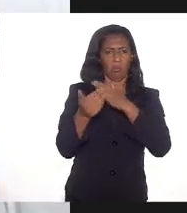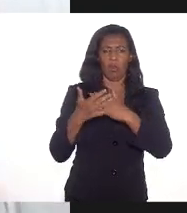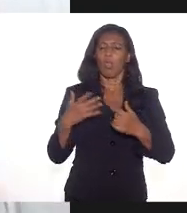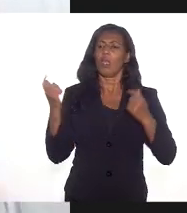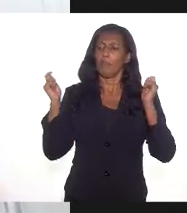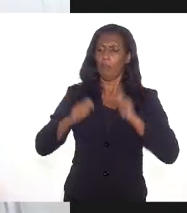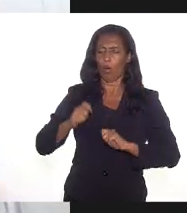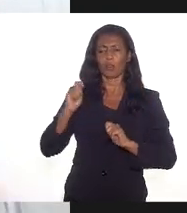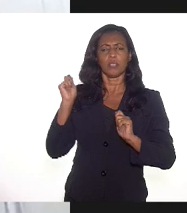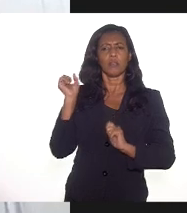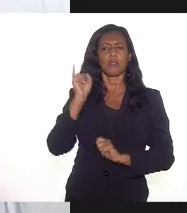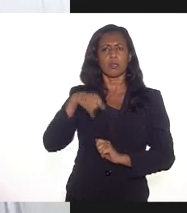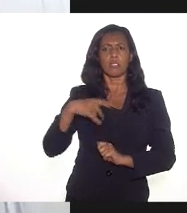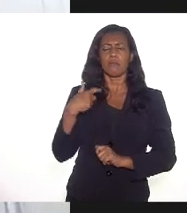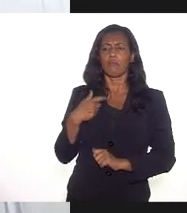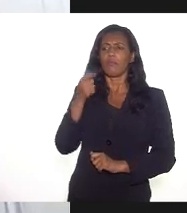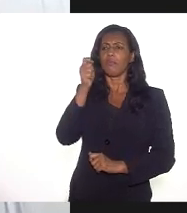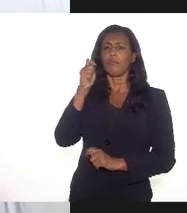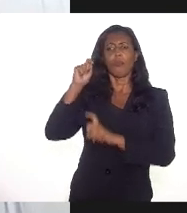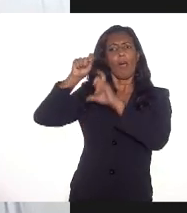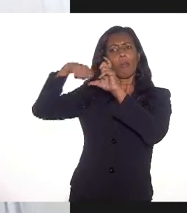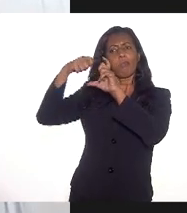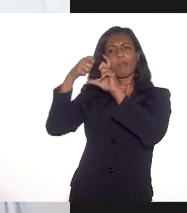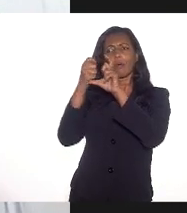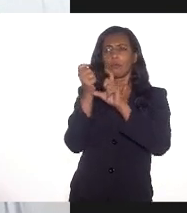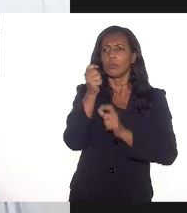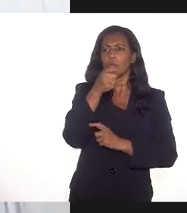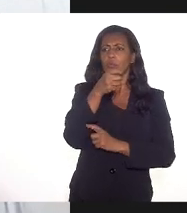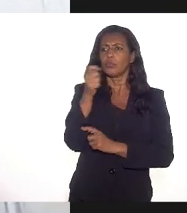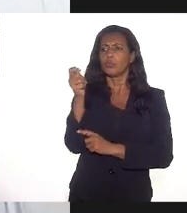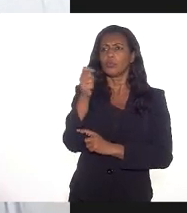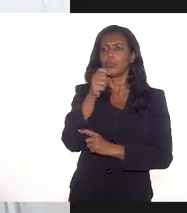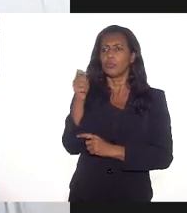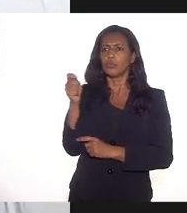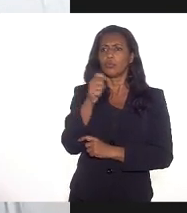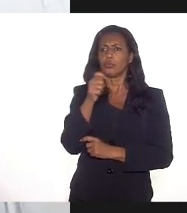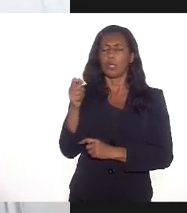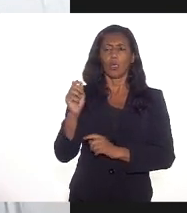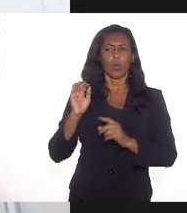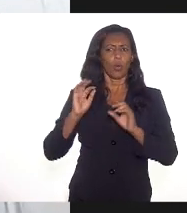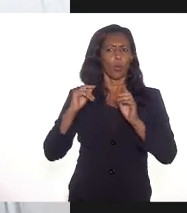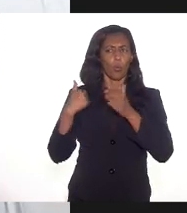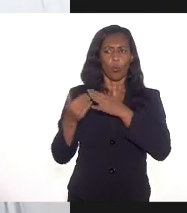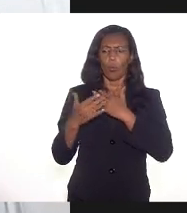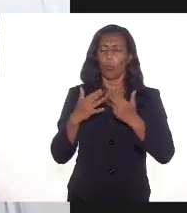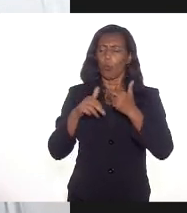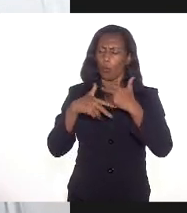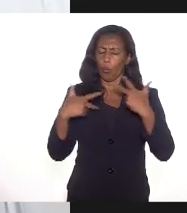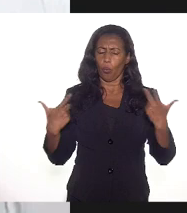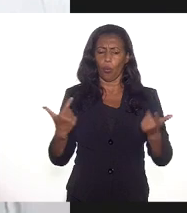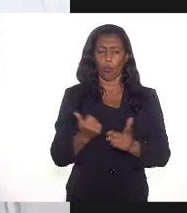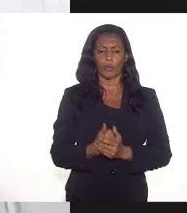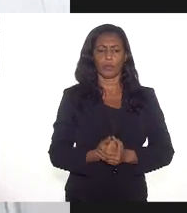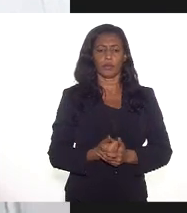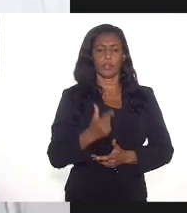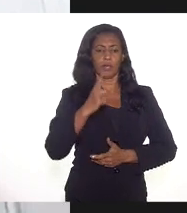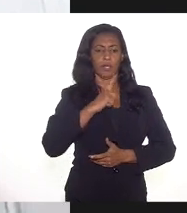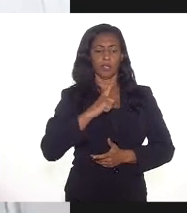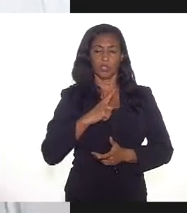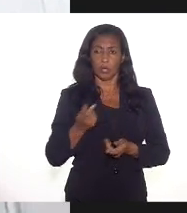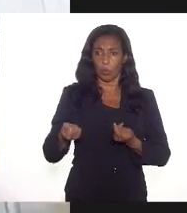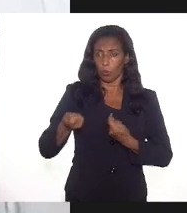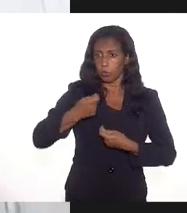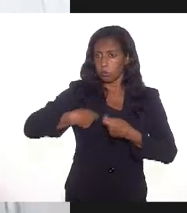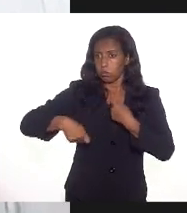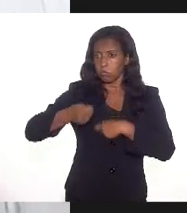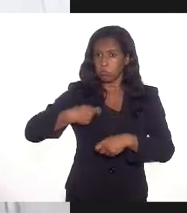registrar, principalmente diante da absurda fé pública que a gente tem em procedimentos